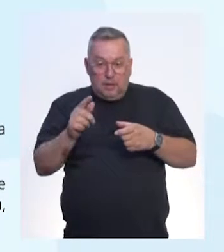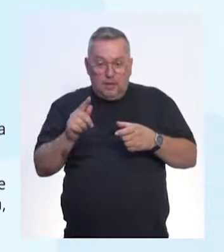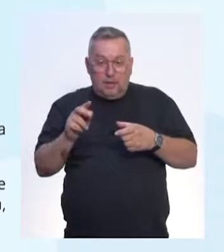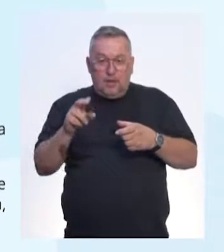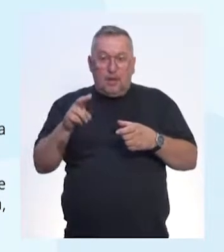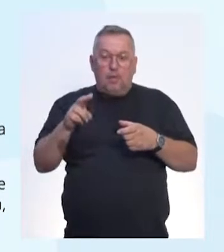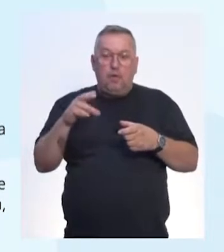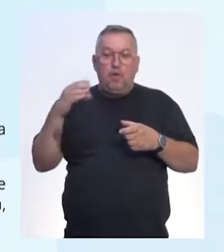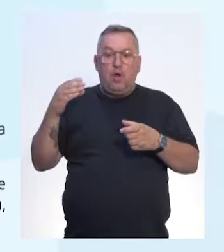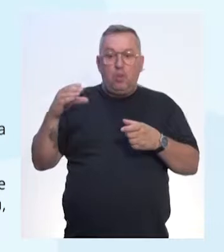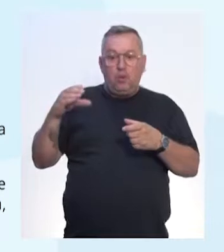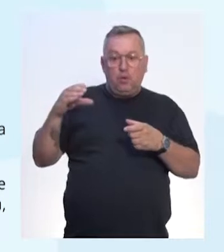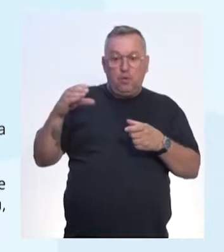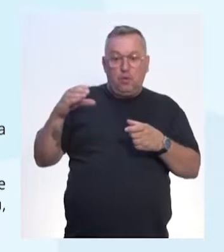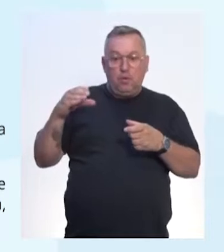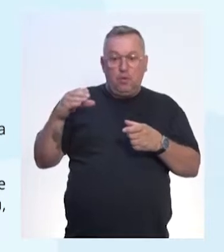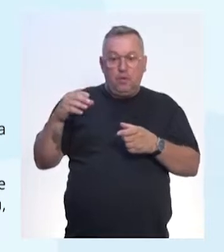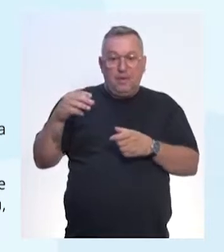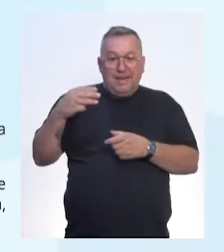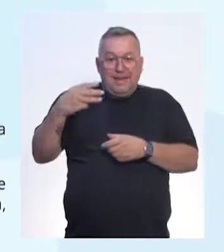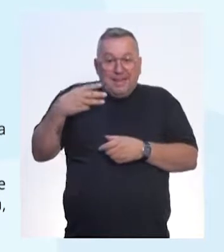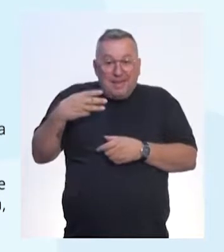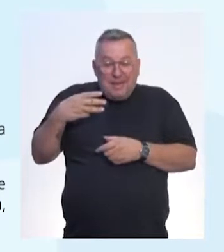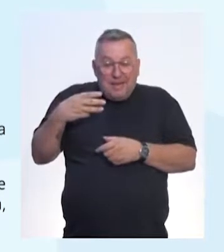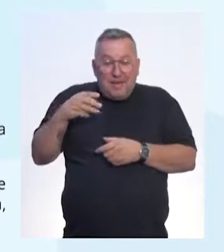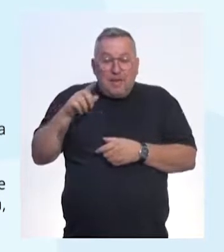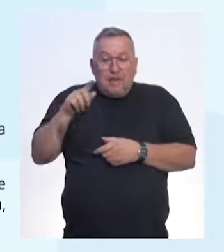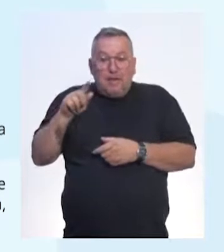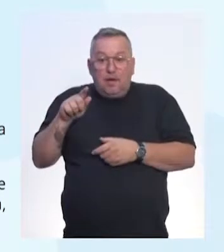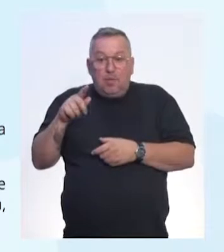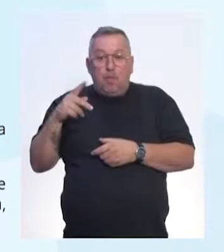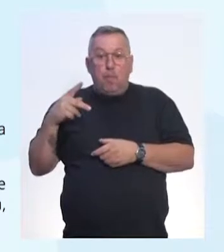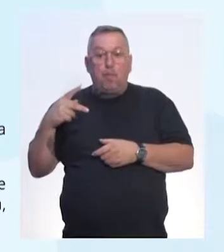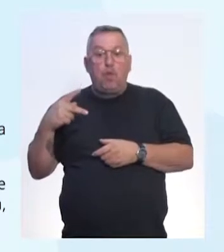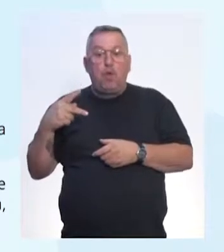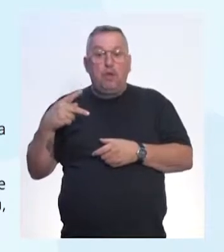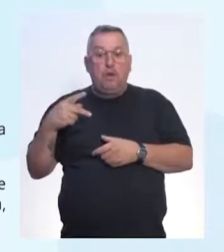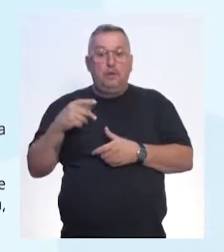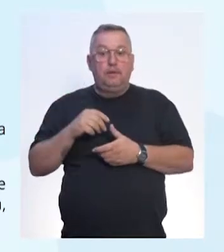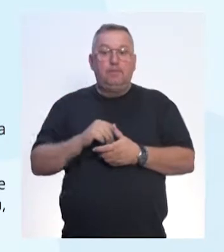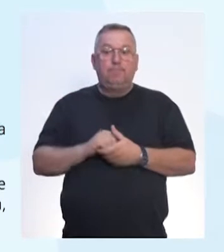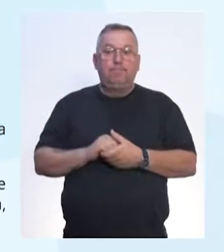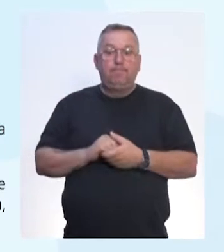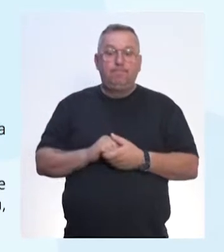de carboidratos e 3 gramas de proteínas.